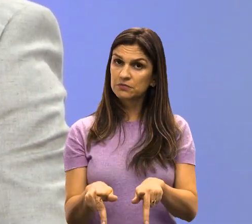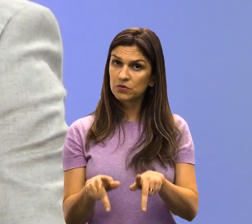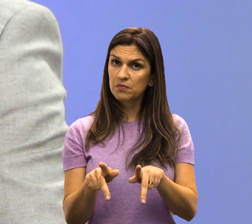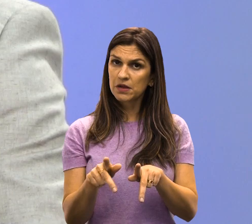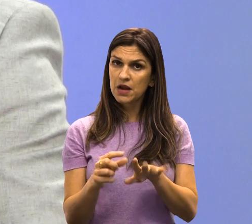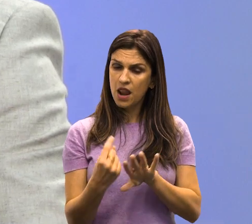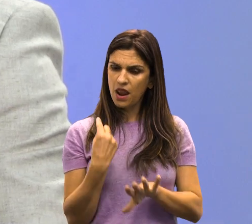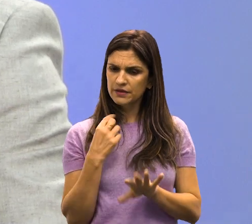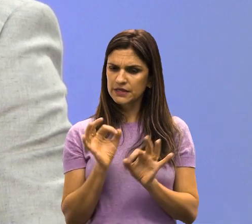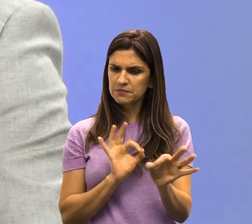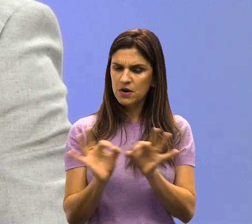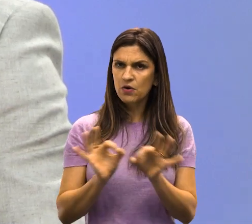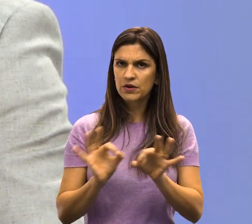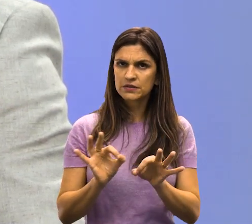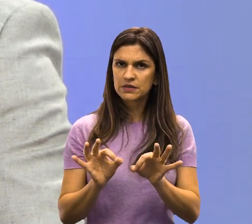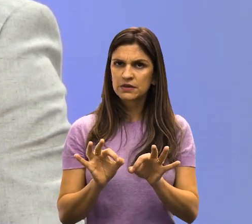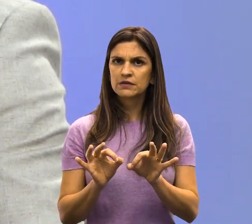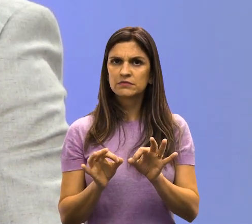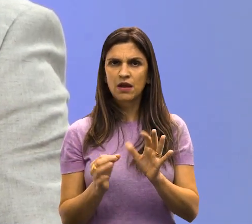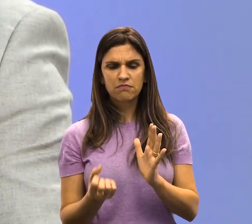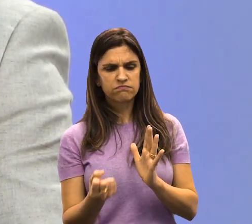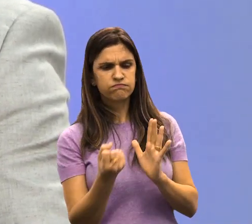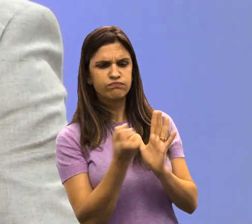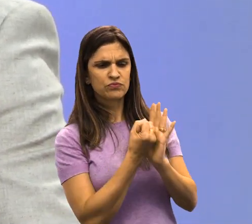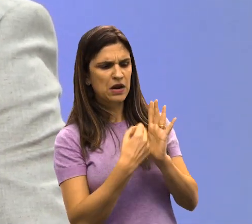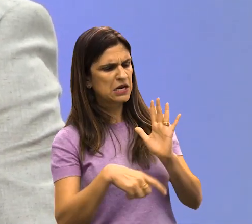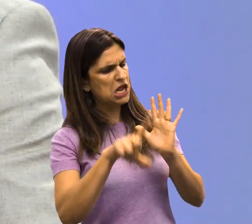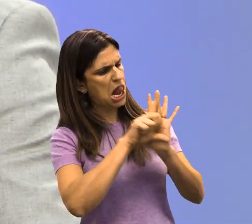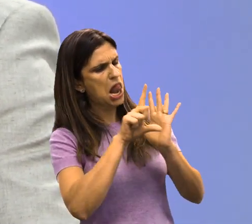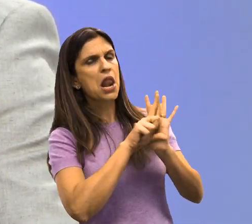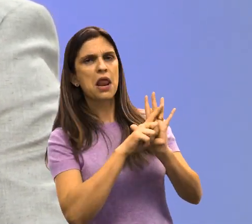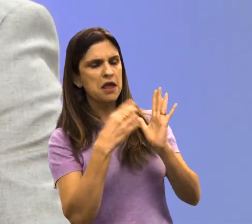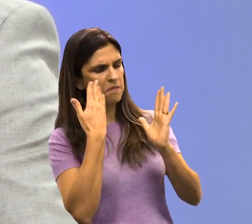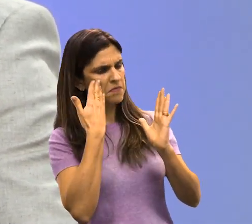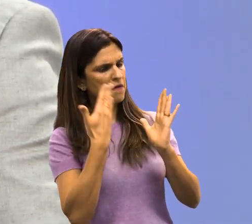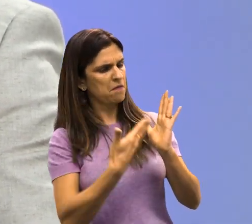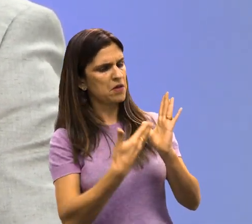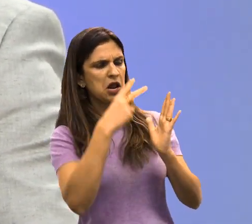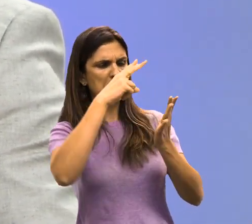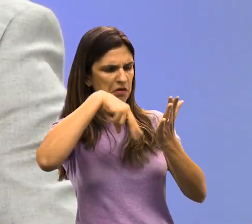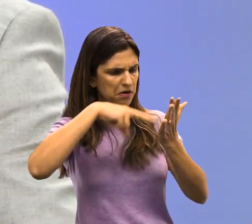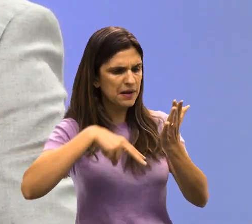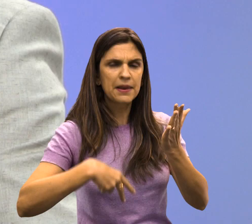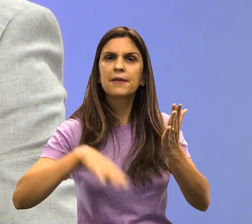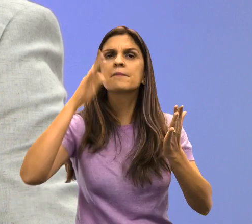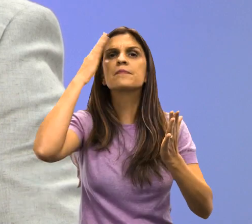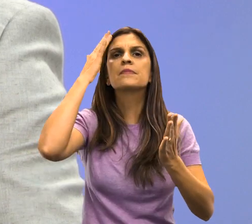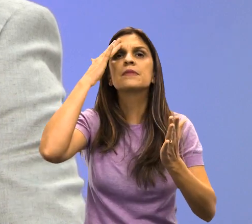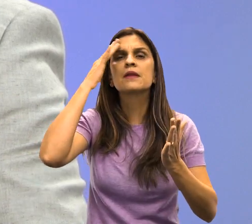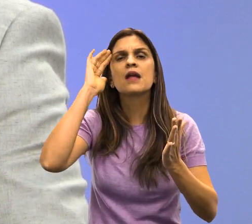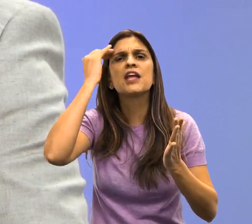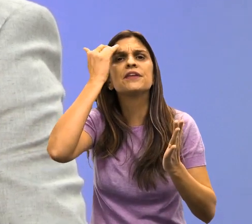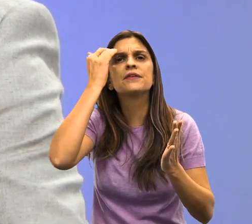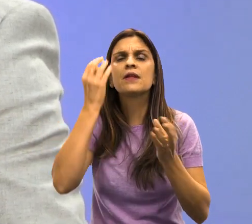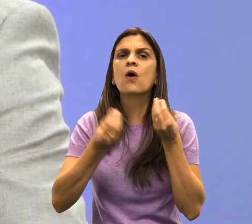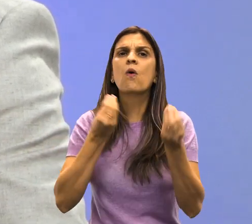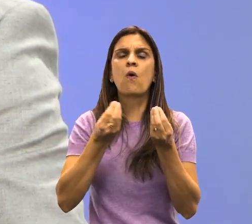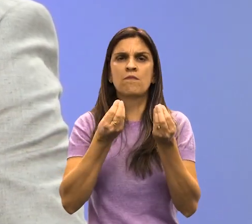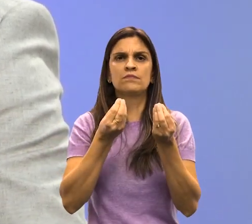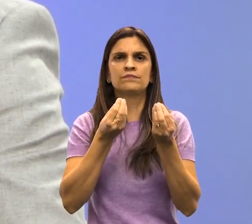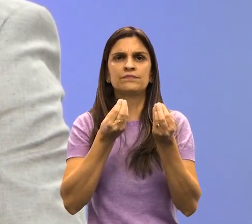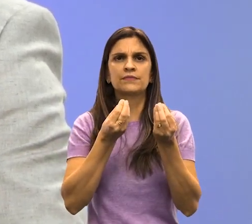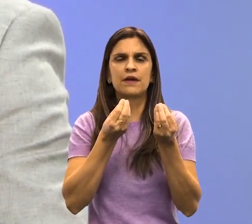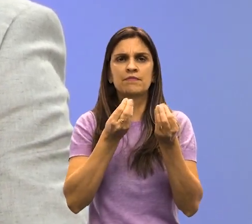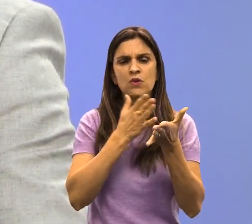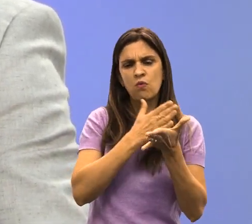peguei o marco legal e li toda a lei para saber como início, meio e fim,